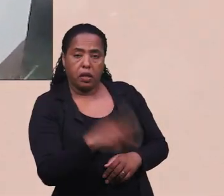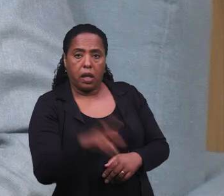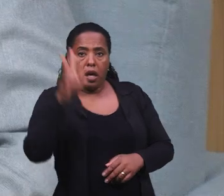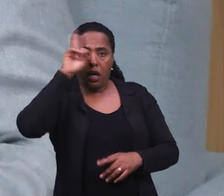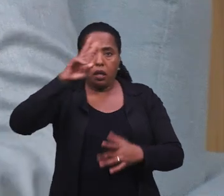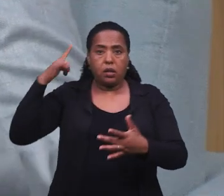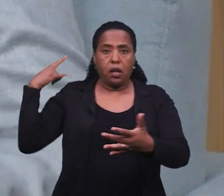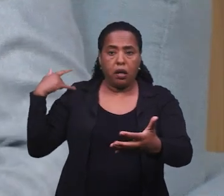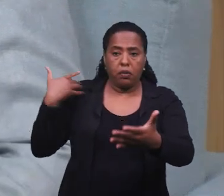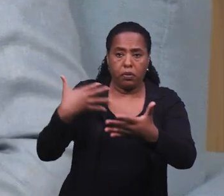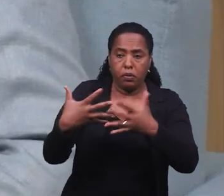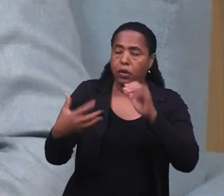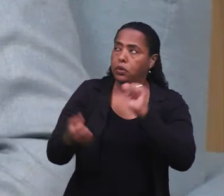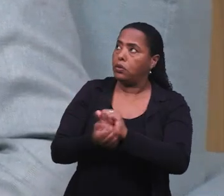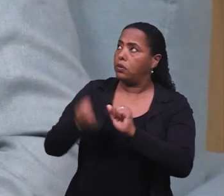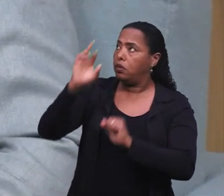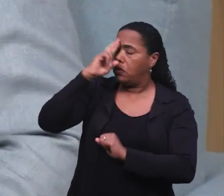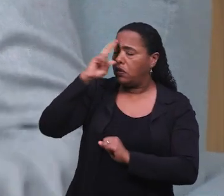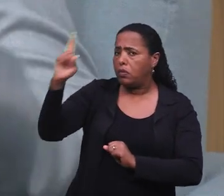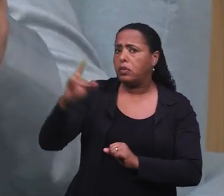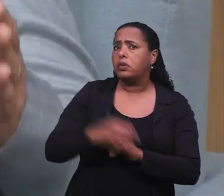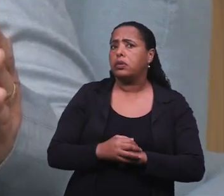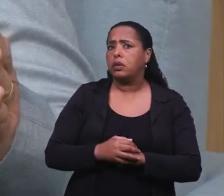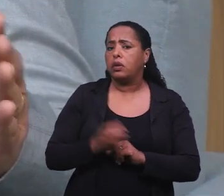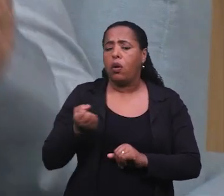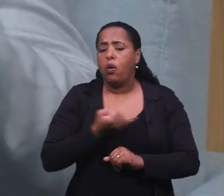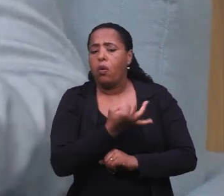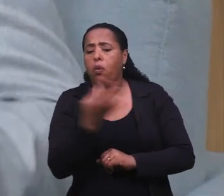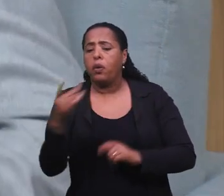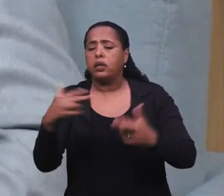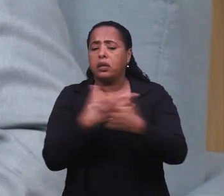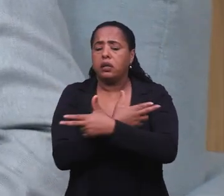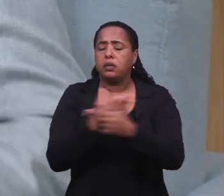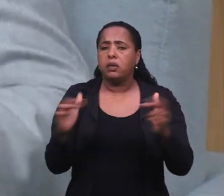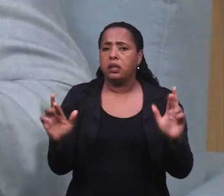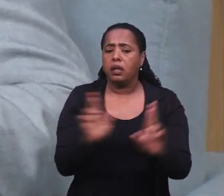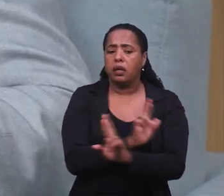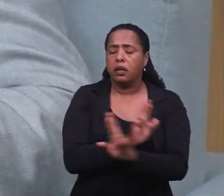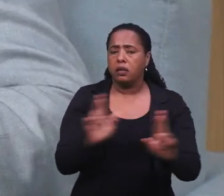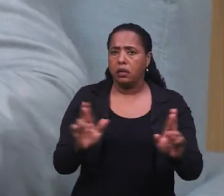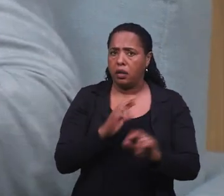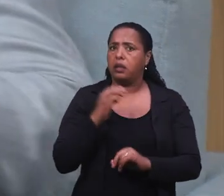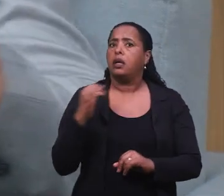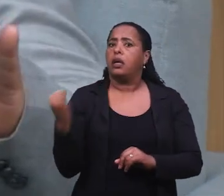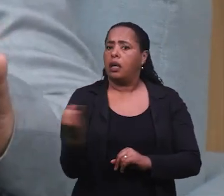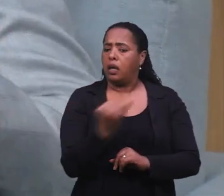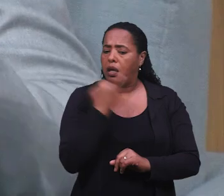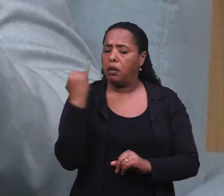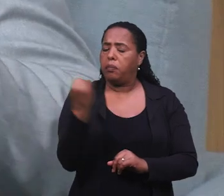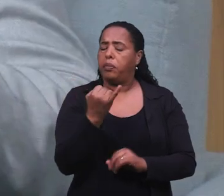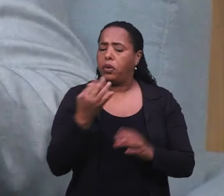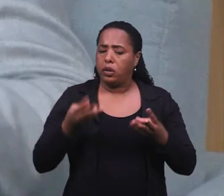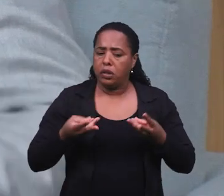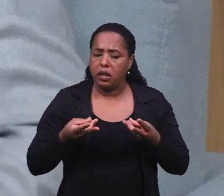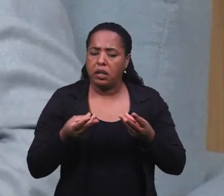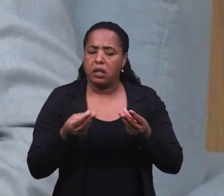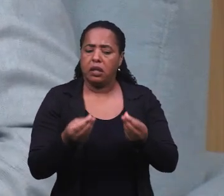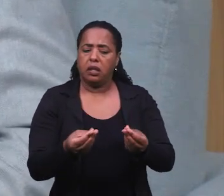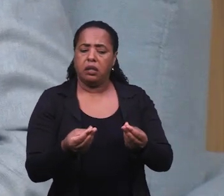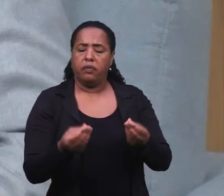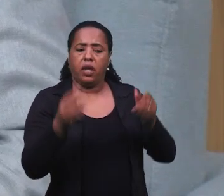Senhor. Glória a Jesus, que bênção! O pastor Bísio e a irmã Gilmara responderam e deixaram muito